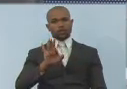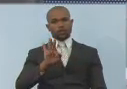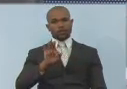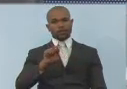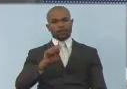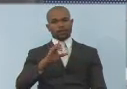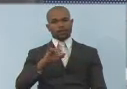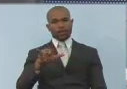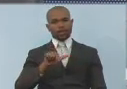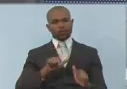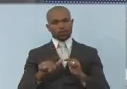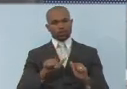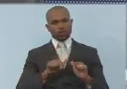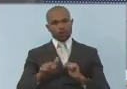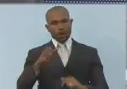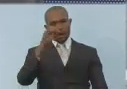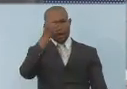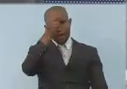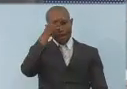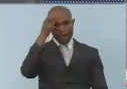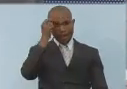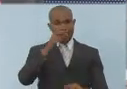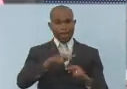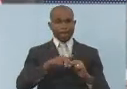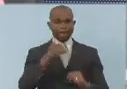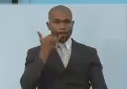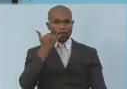da Prefeitura por telefone.